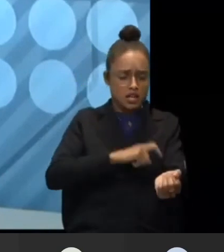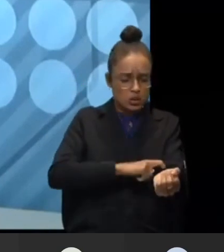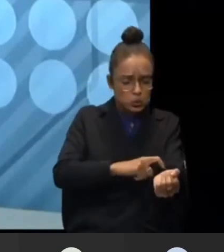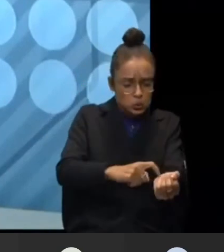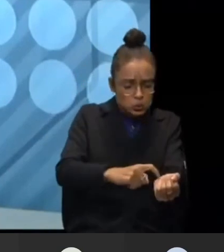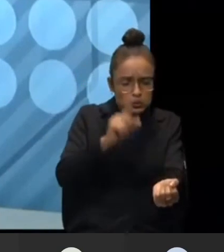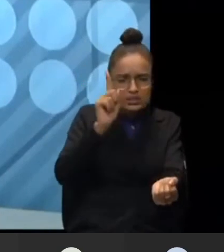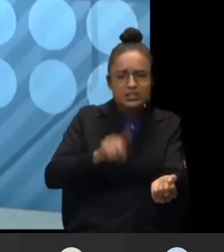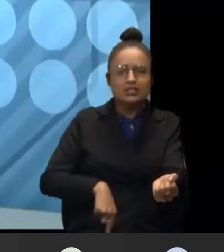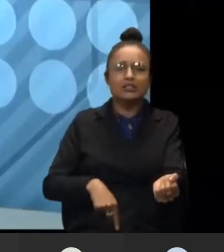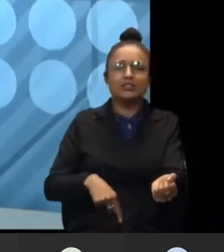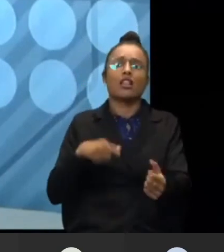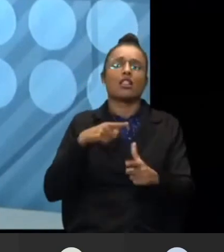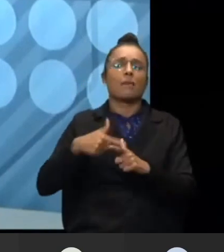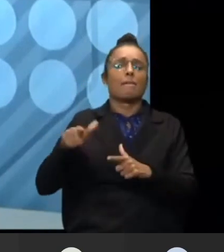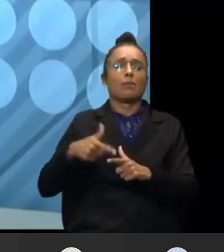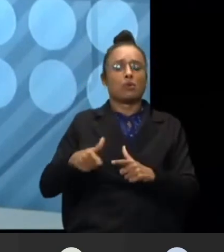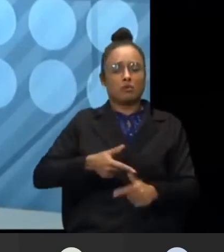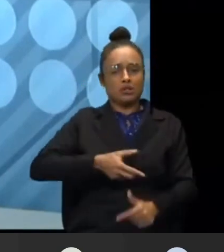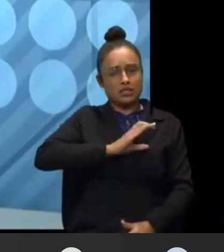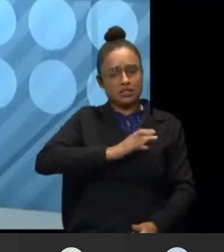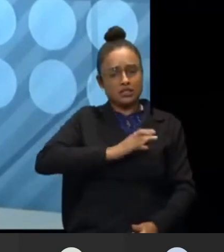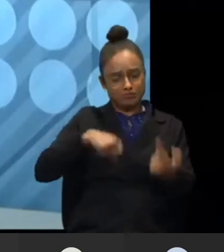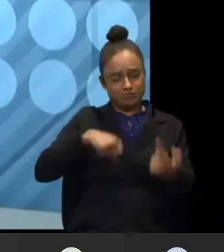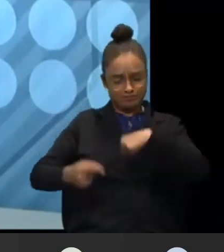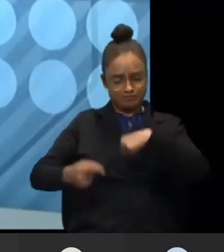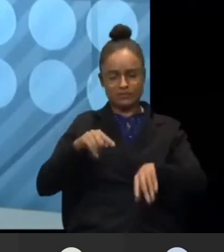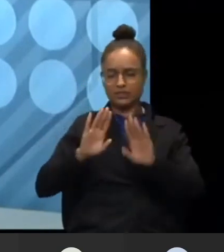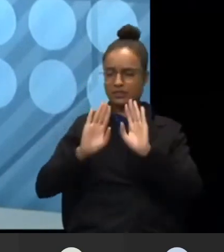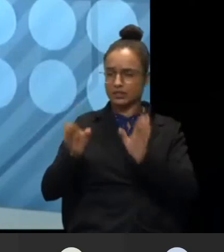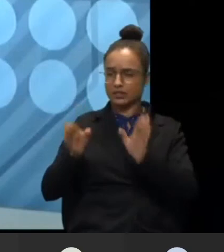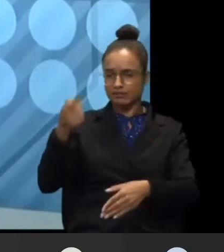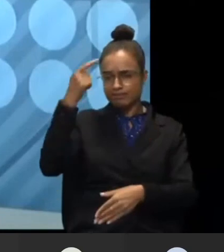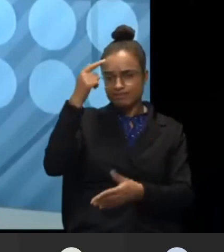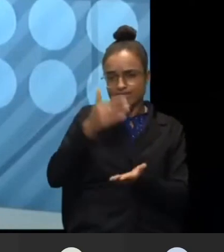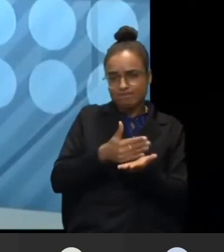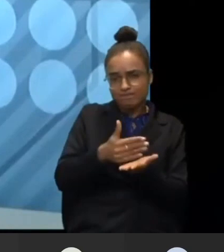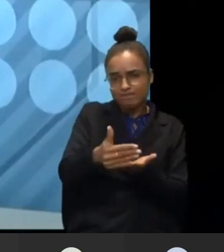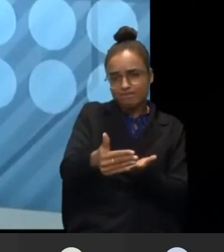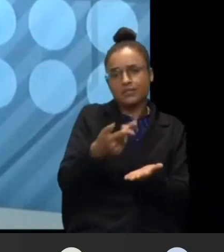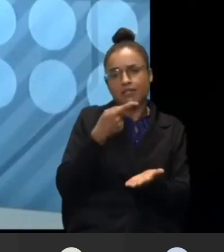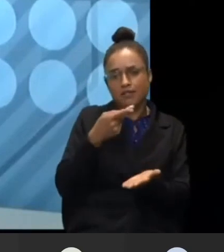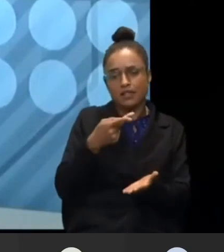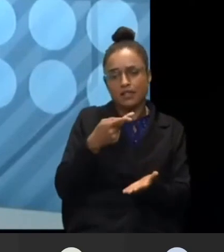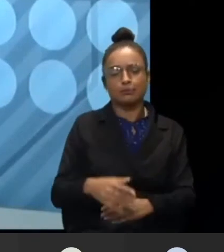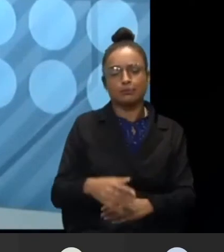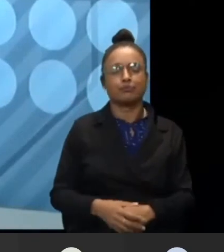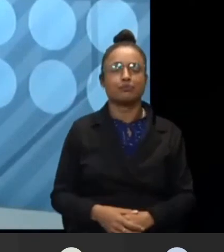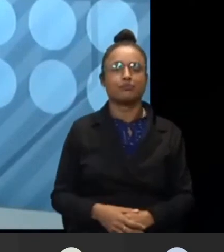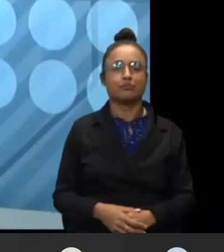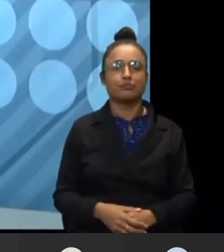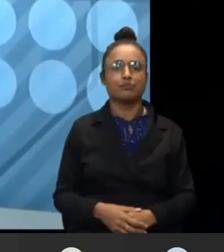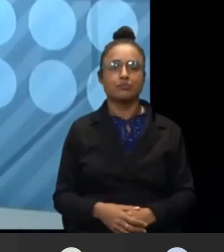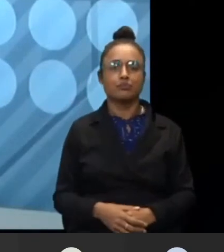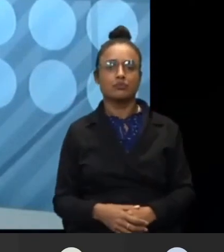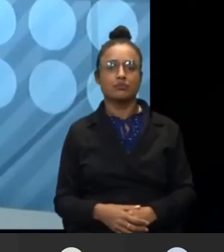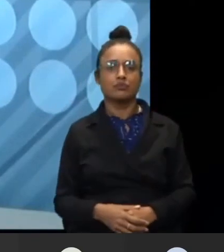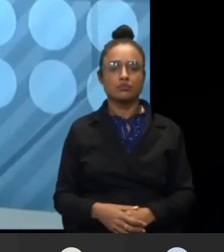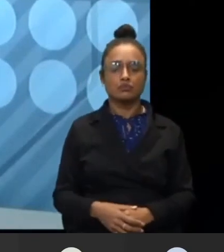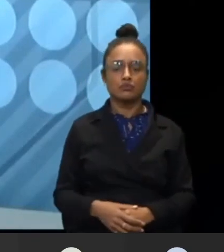pode levar a problemas cardiovasculares, como já citado no início. Então, uma matriz